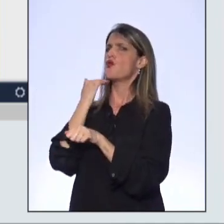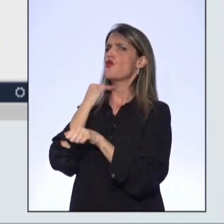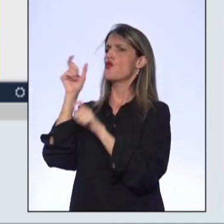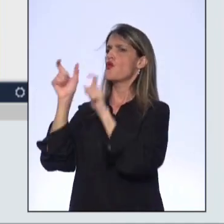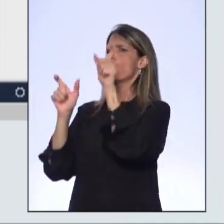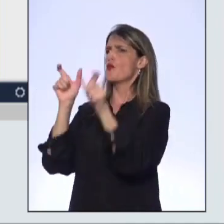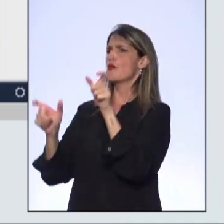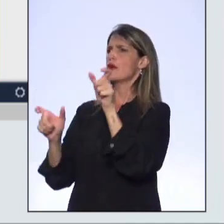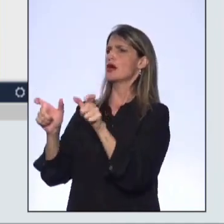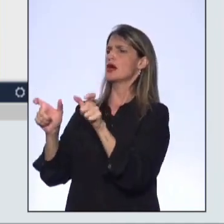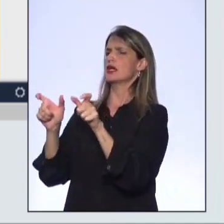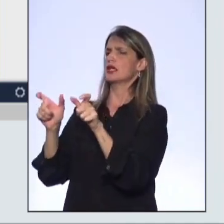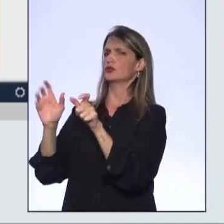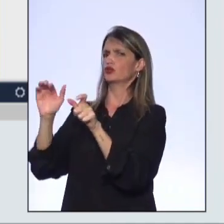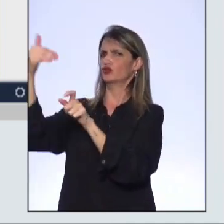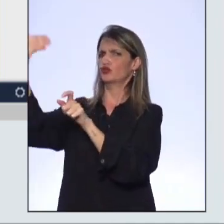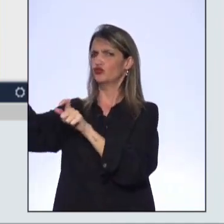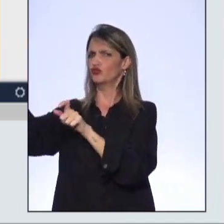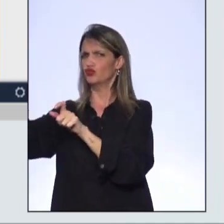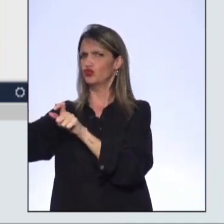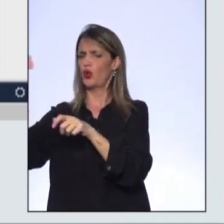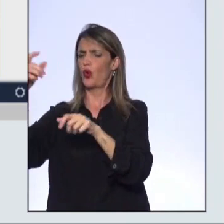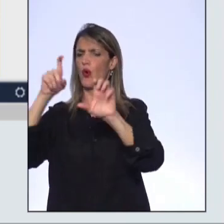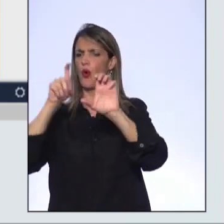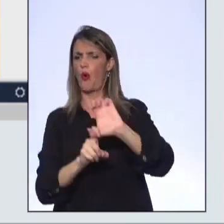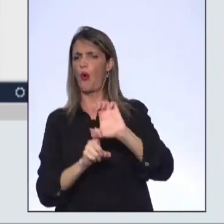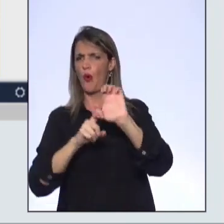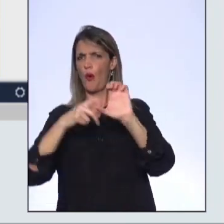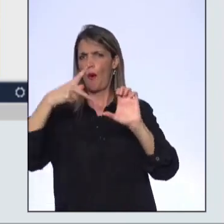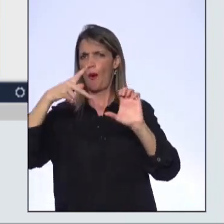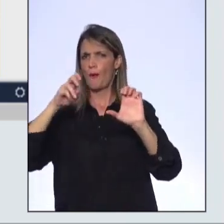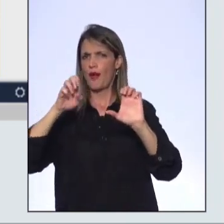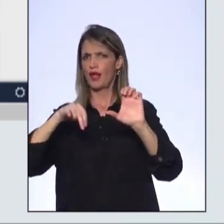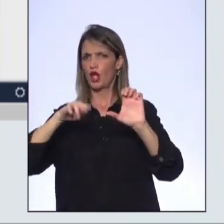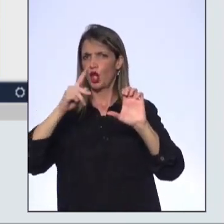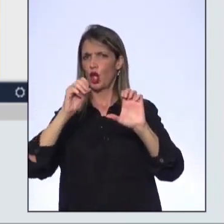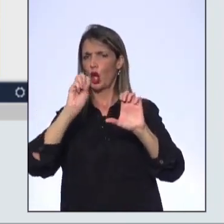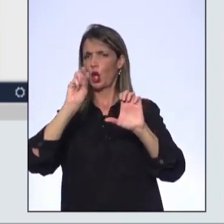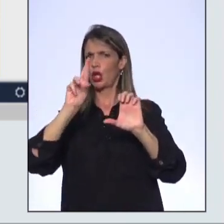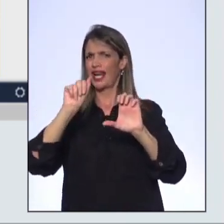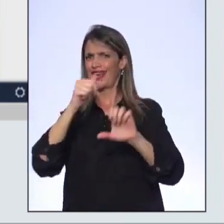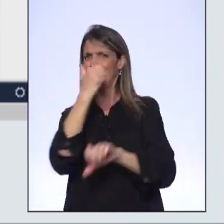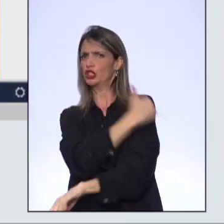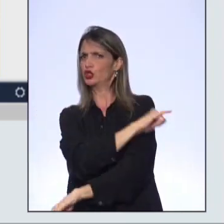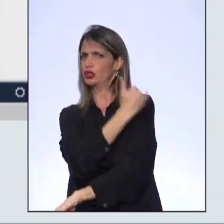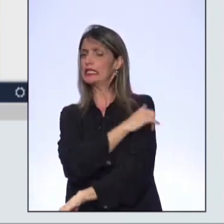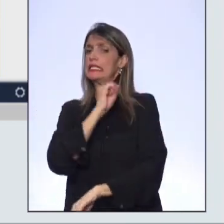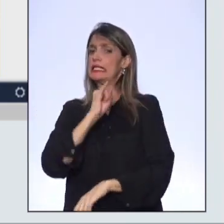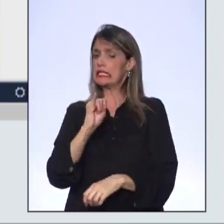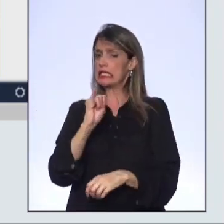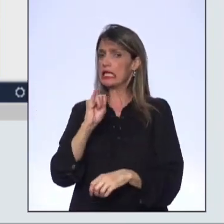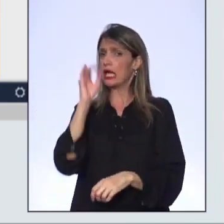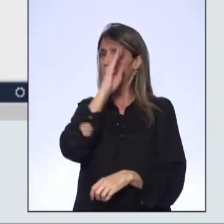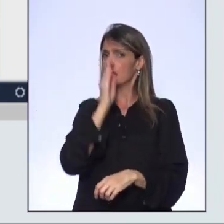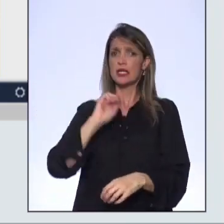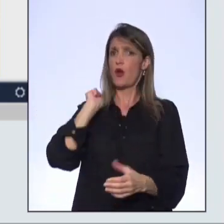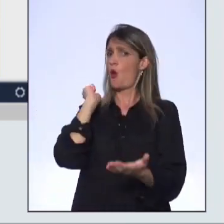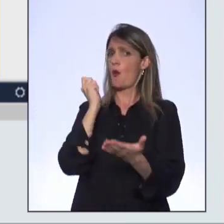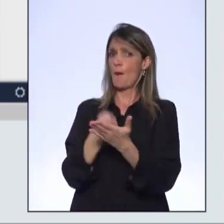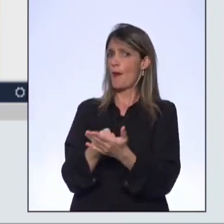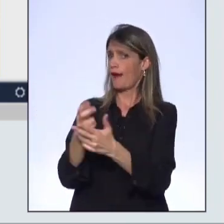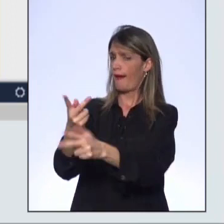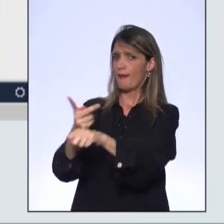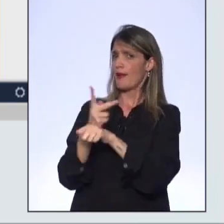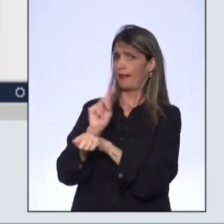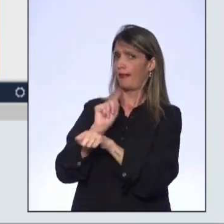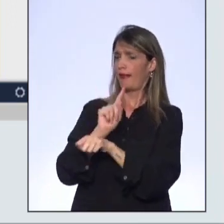a penhora das rendas da alfândega do Rio de Janeiro. Ou seja, se o Brasil não pagasse um empréstimo, os banqueiros